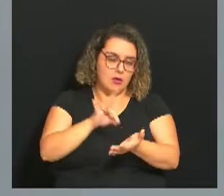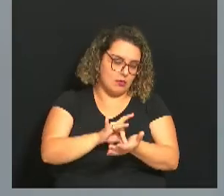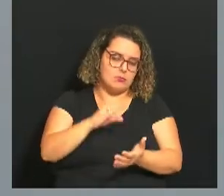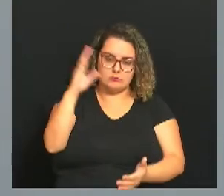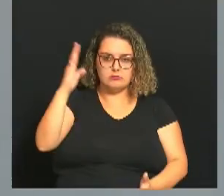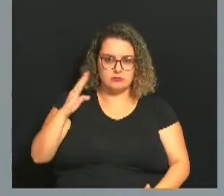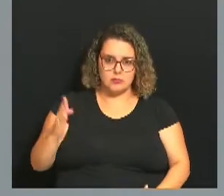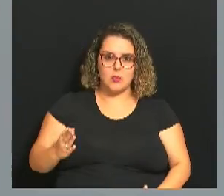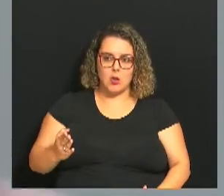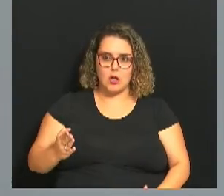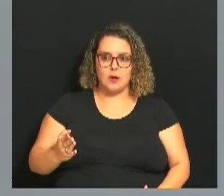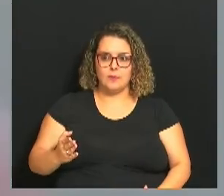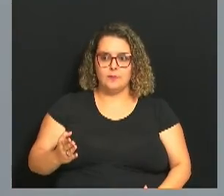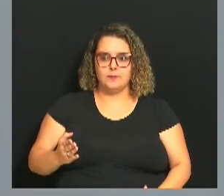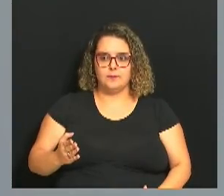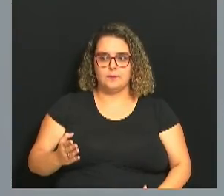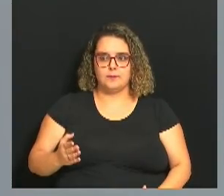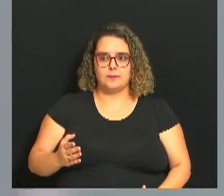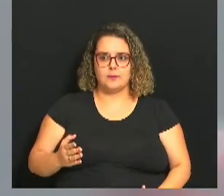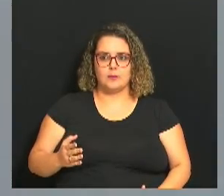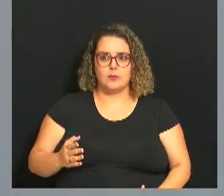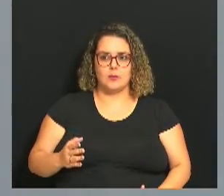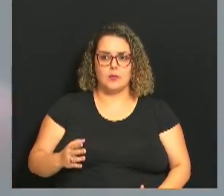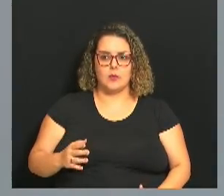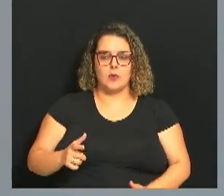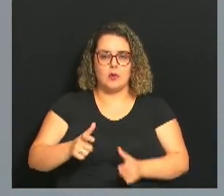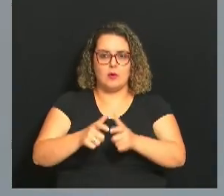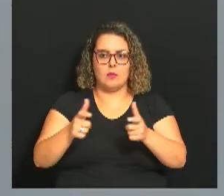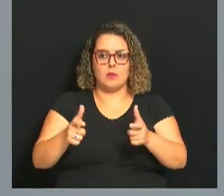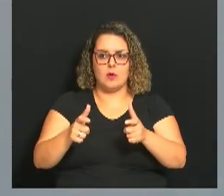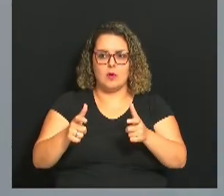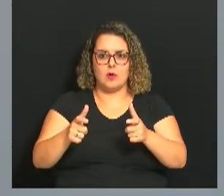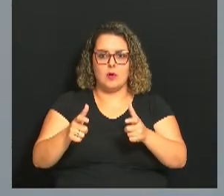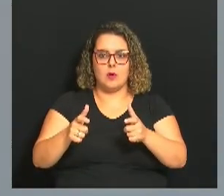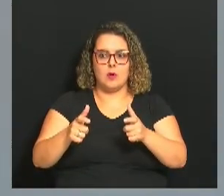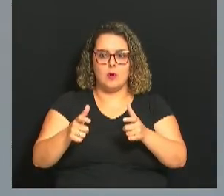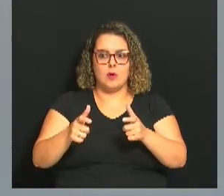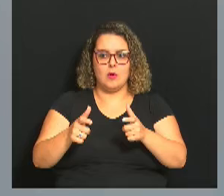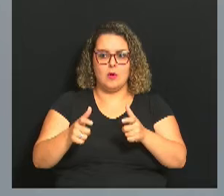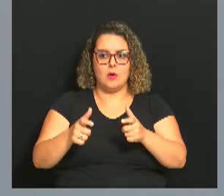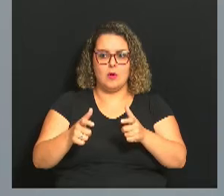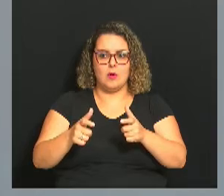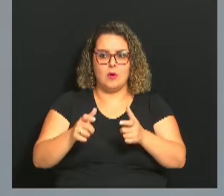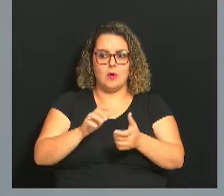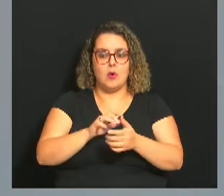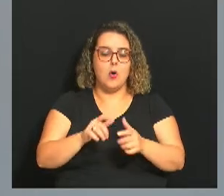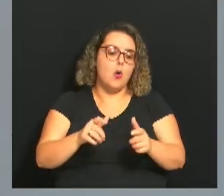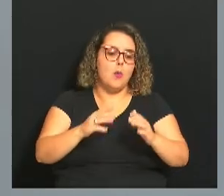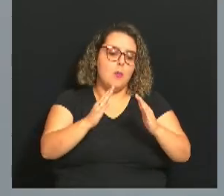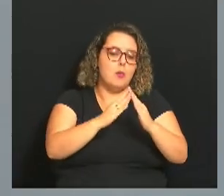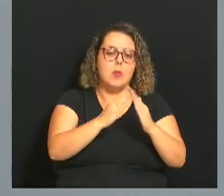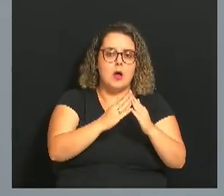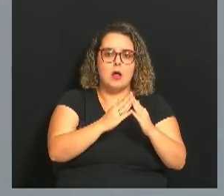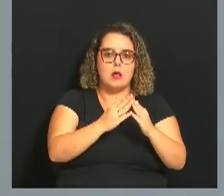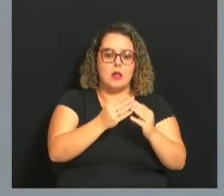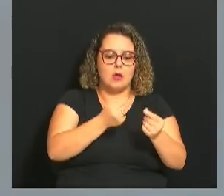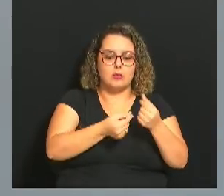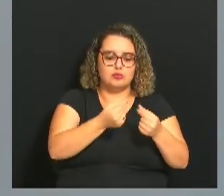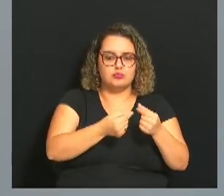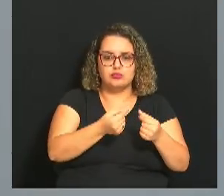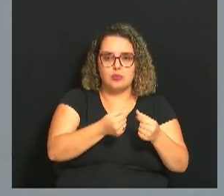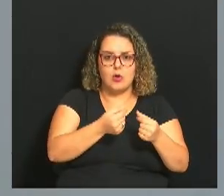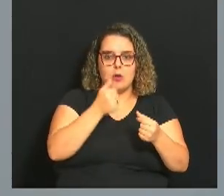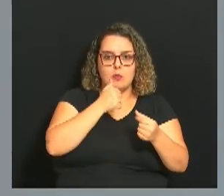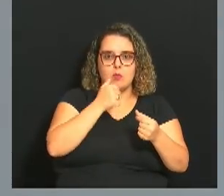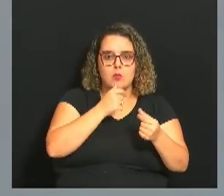um lar chefiado por mulher tem, no geral, em média, tem menor renda do que um lar chefiado por um homem, porque a mulher ganha menos no mercado de